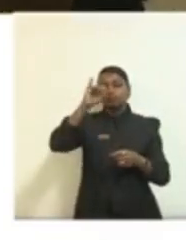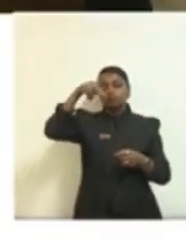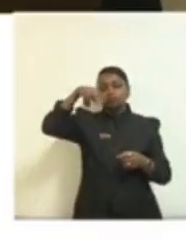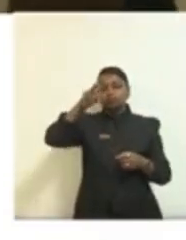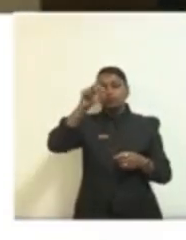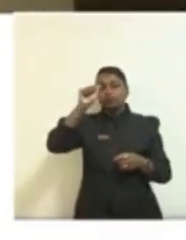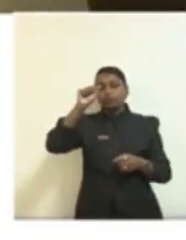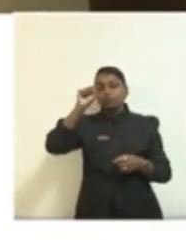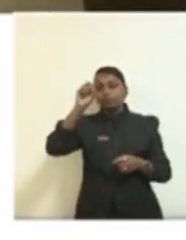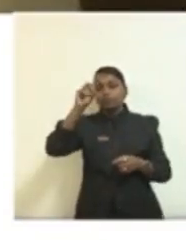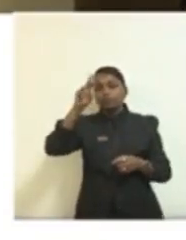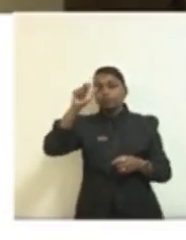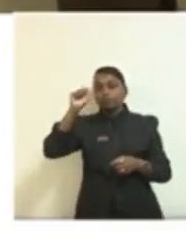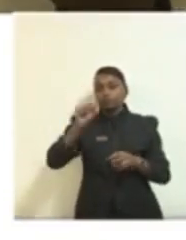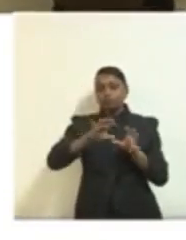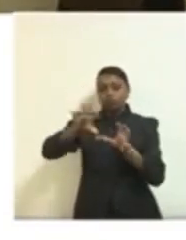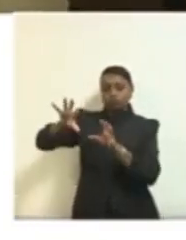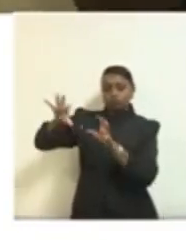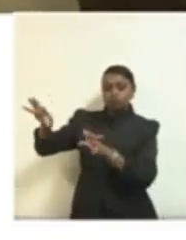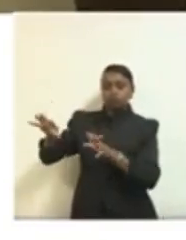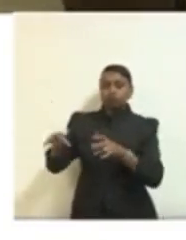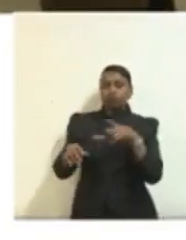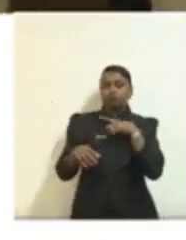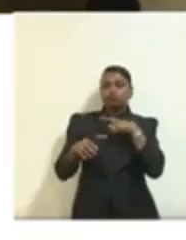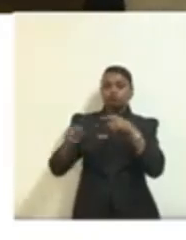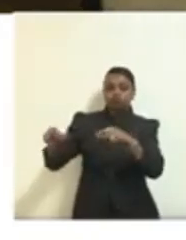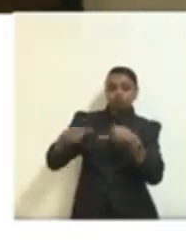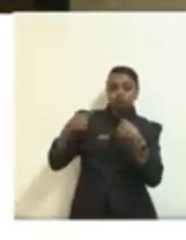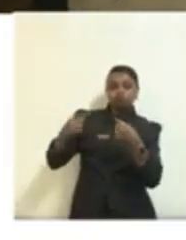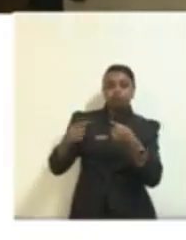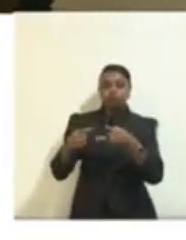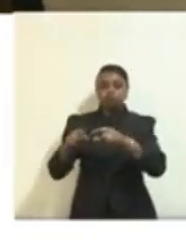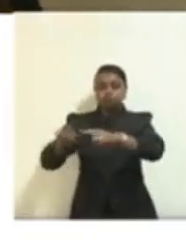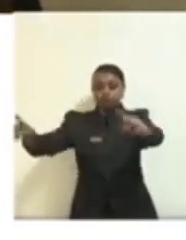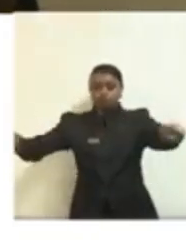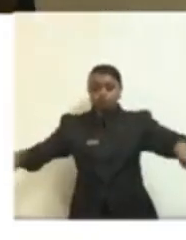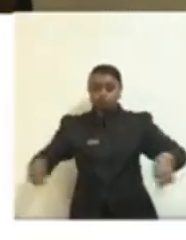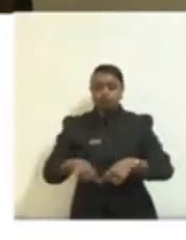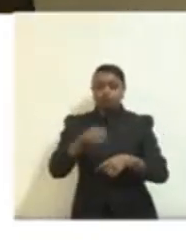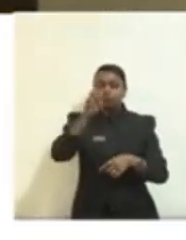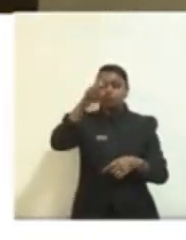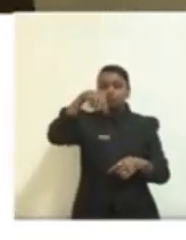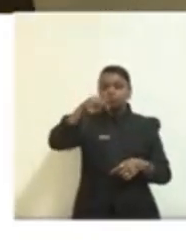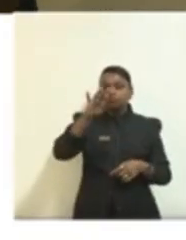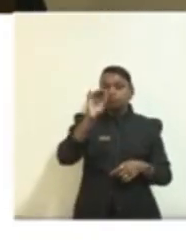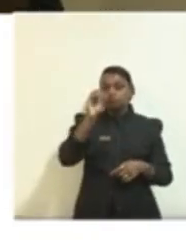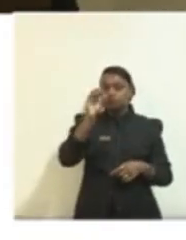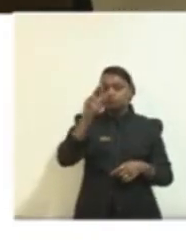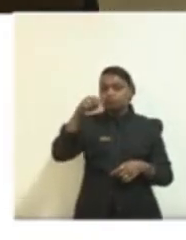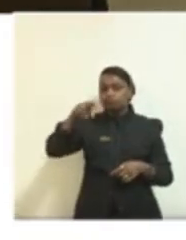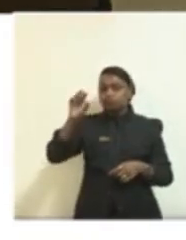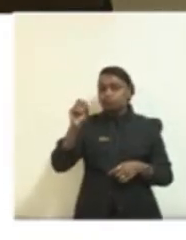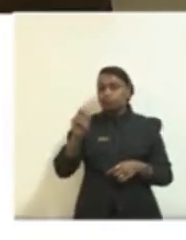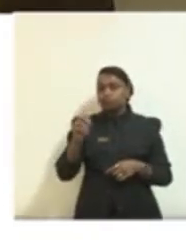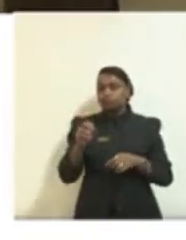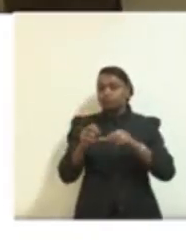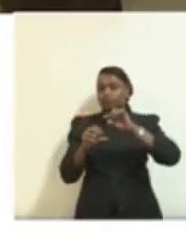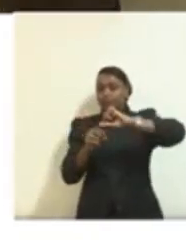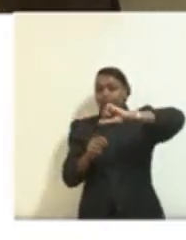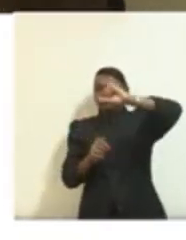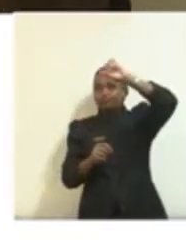área de estudo. Quer dizer, aqui a área de estudo e o entorno. E nós encontramos que, esse gráfico aqui é